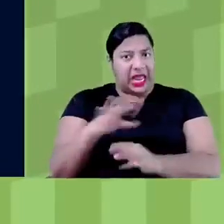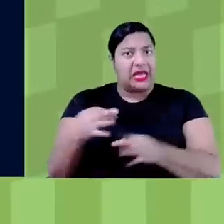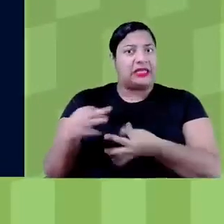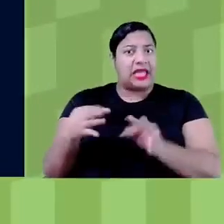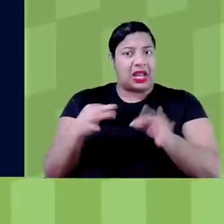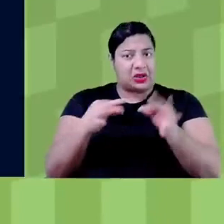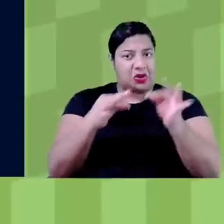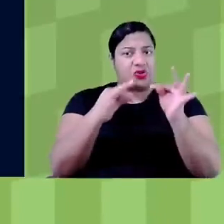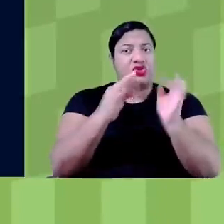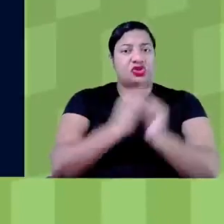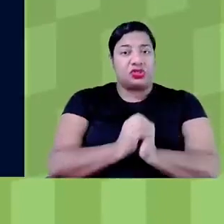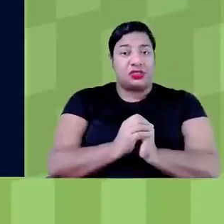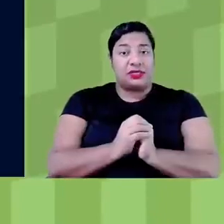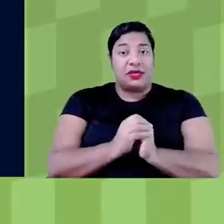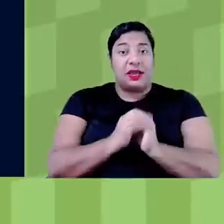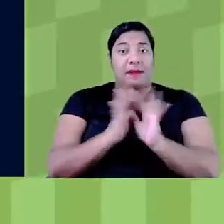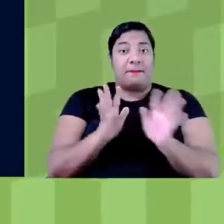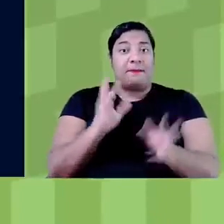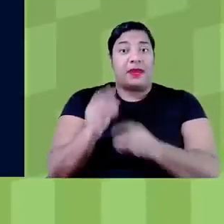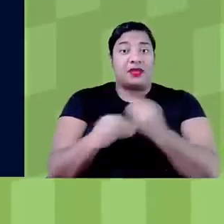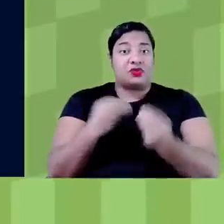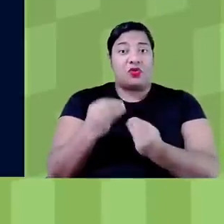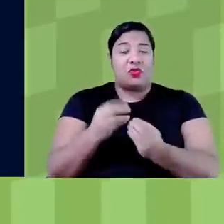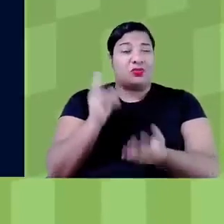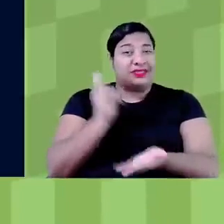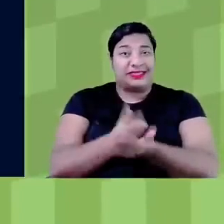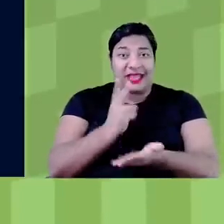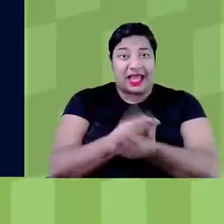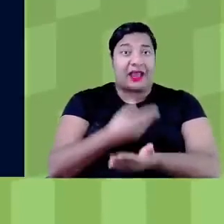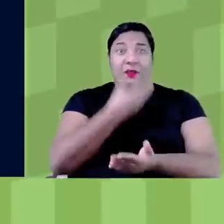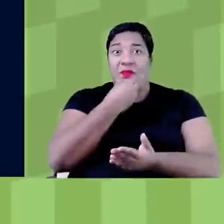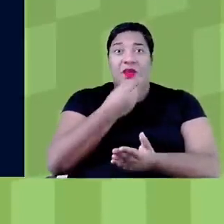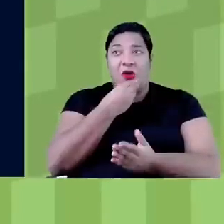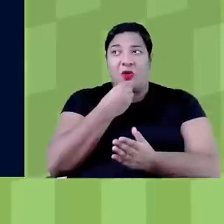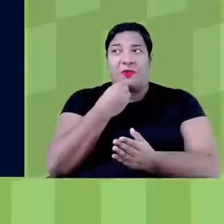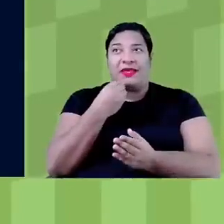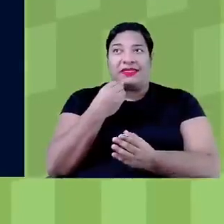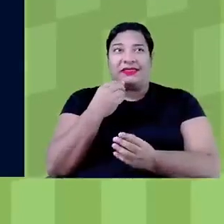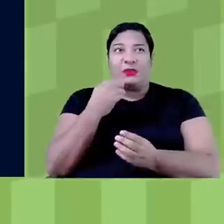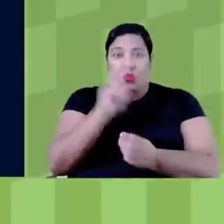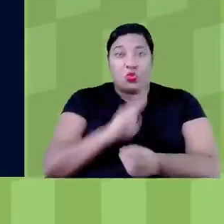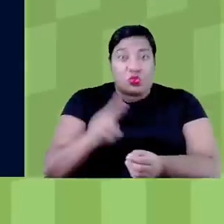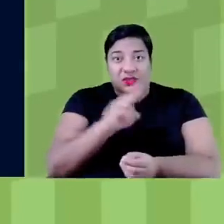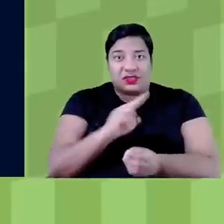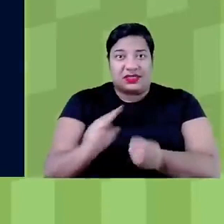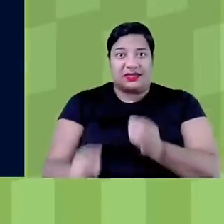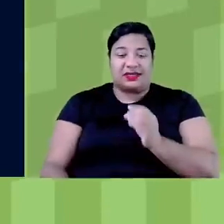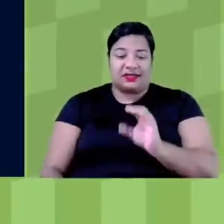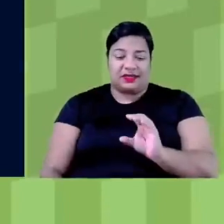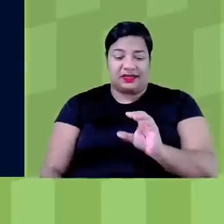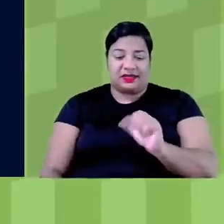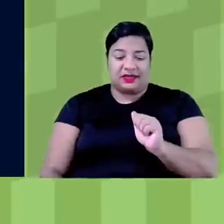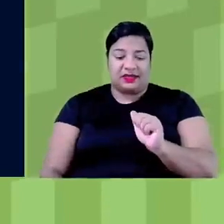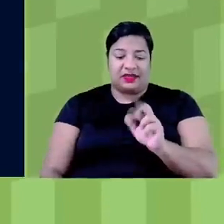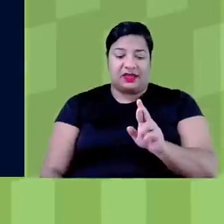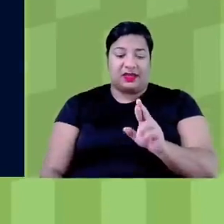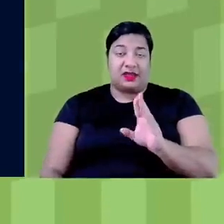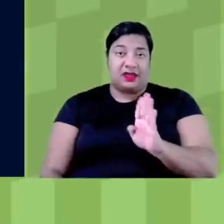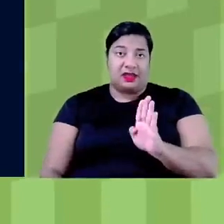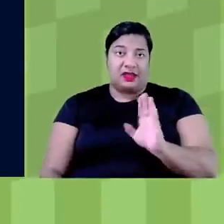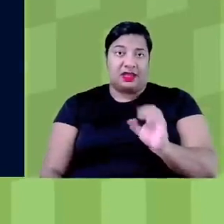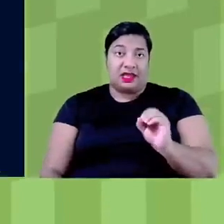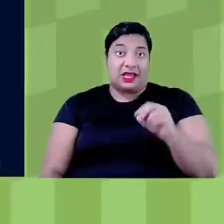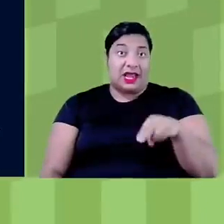momentos o homem está pendurado no carbono. Essa é a nossa história. A gente continua pendurado no